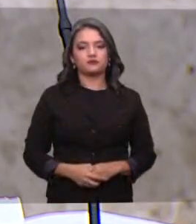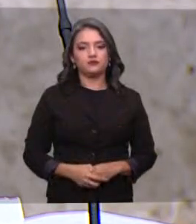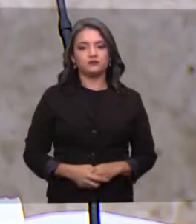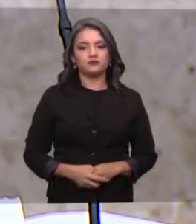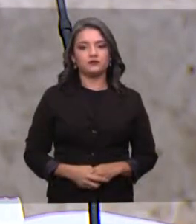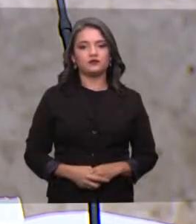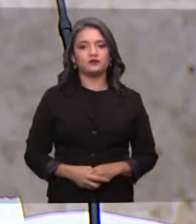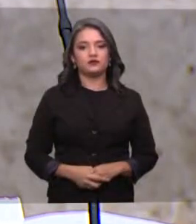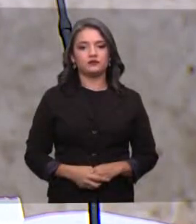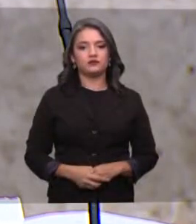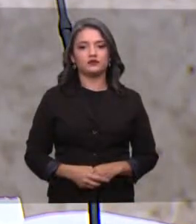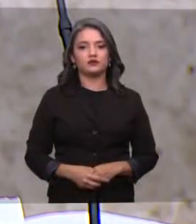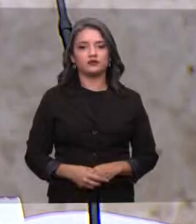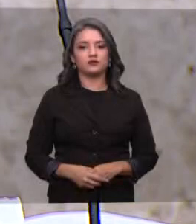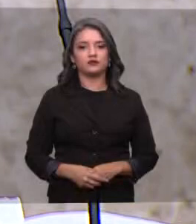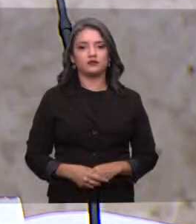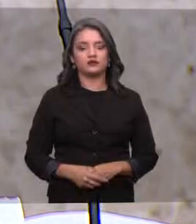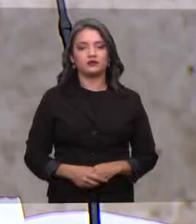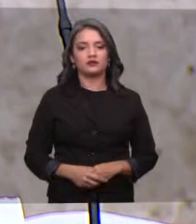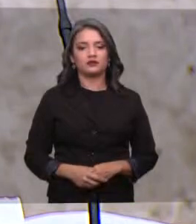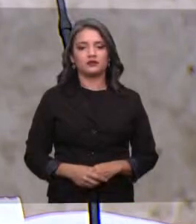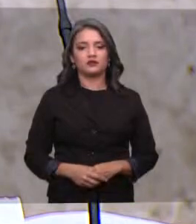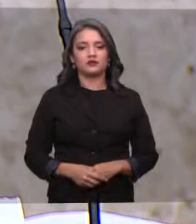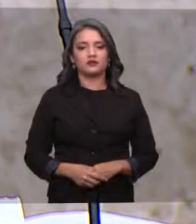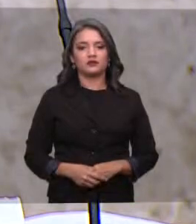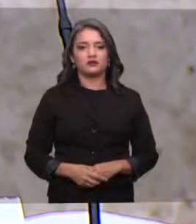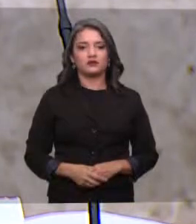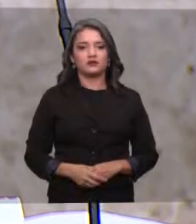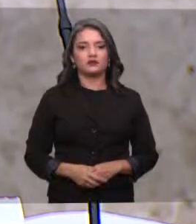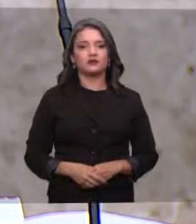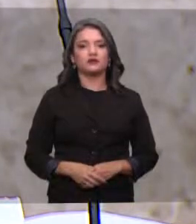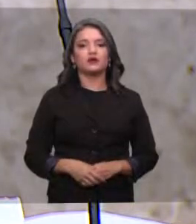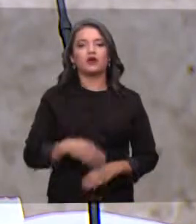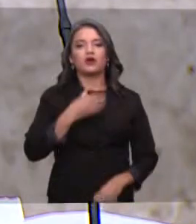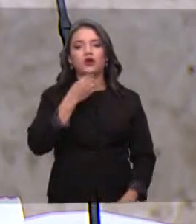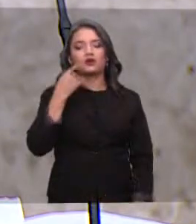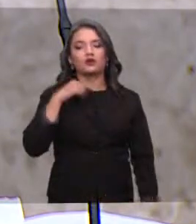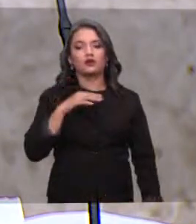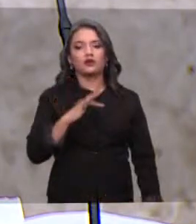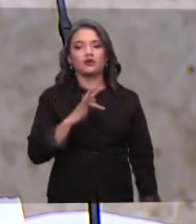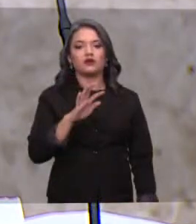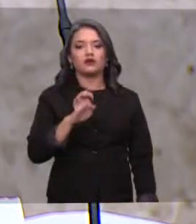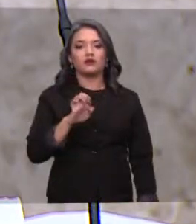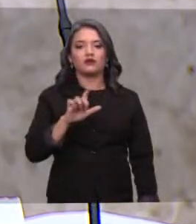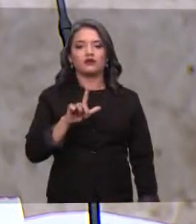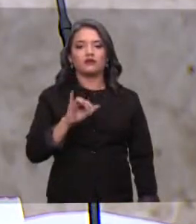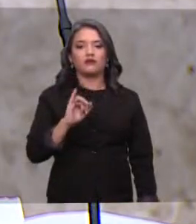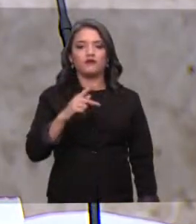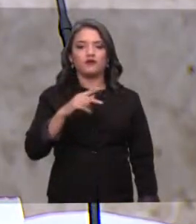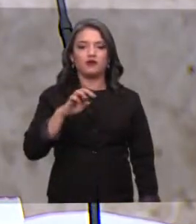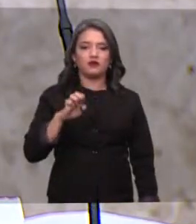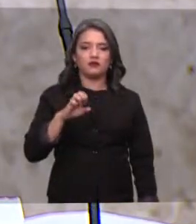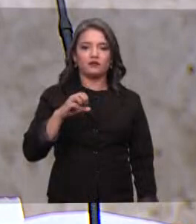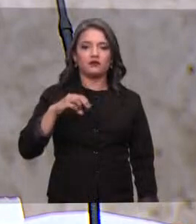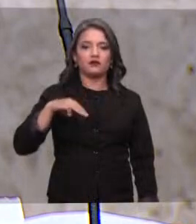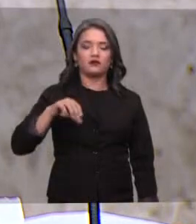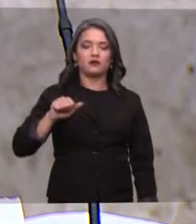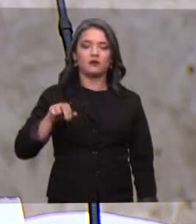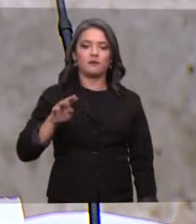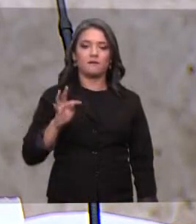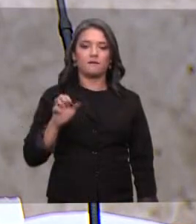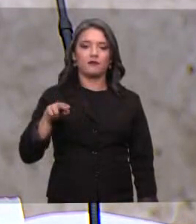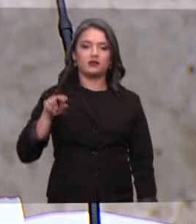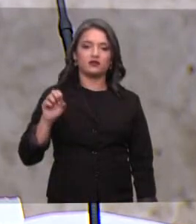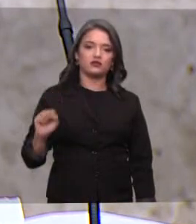E também pelo Instituto de Ciências Penais, ICP, doutor Felipe Martins Pinto. Está com a palavra,